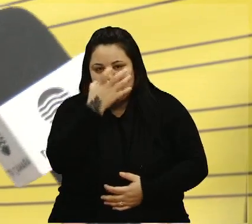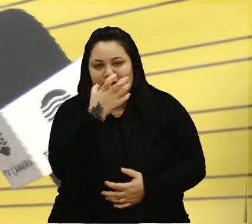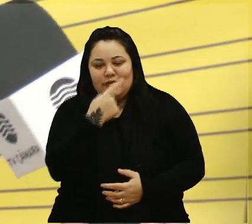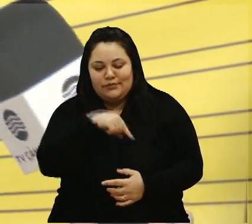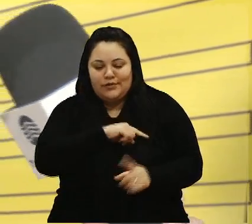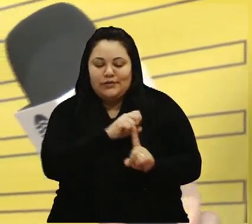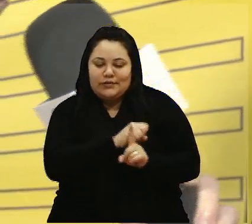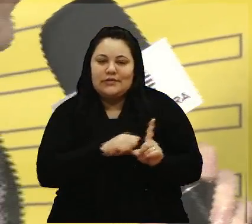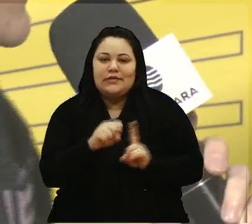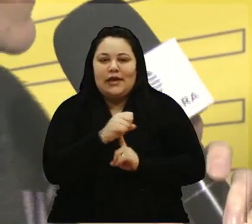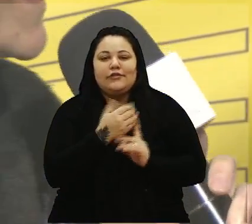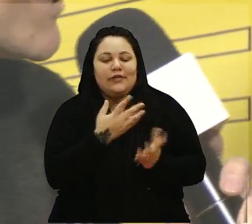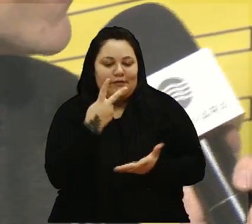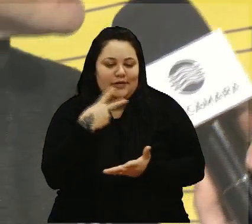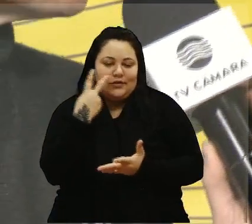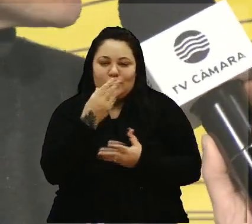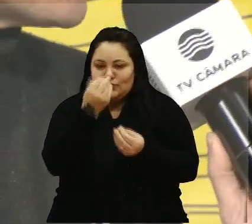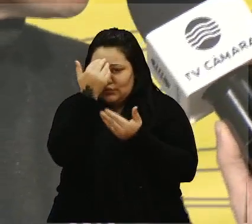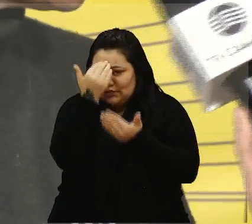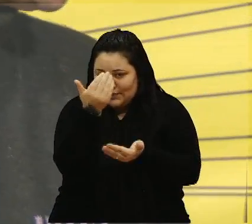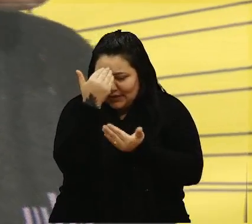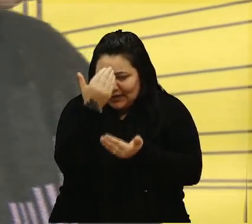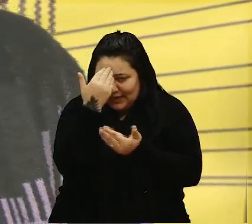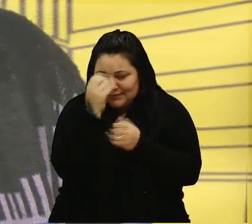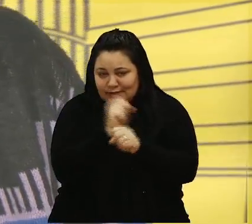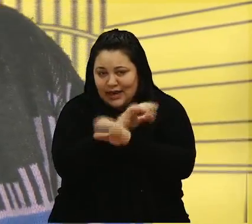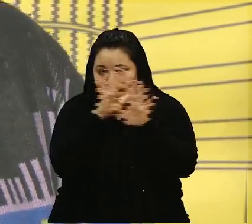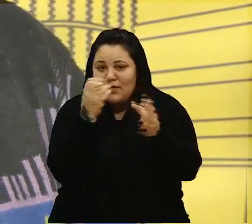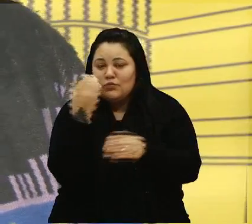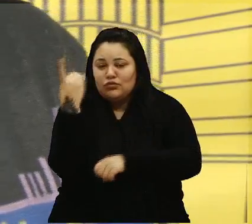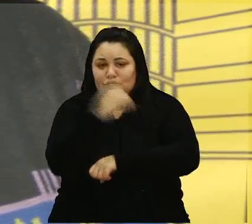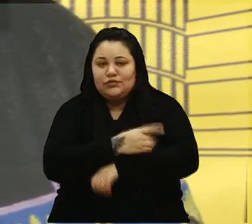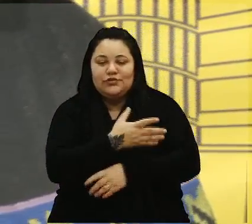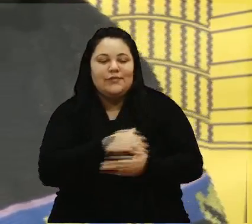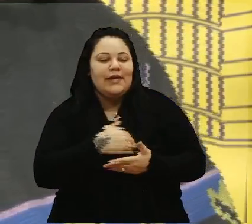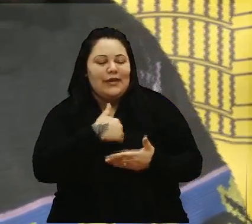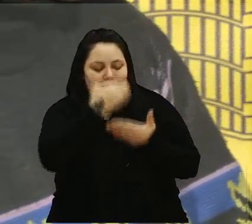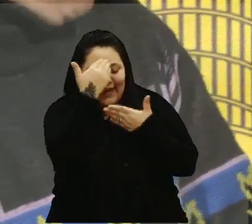né, vereador? Muito obrigada pelos esclarecimentos. Um bom dia para o senhor. Eu fico muito agradecido a todos. Um bom dia a todos.